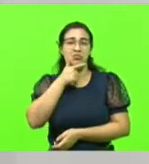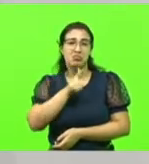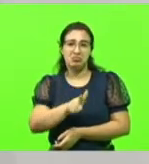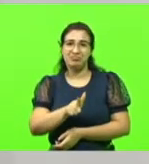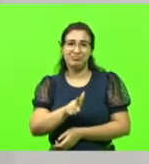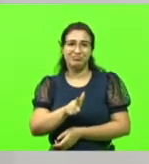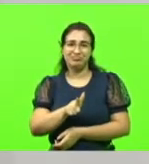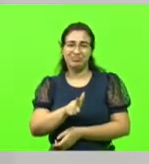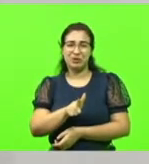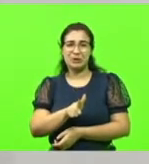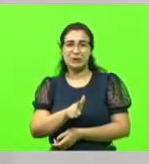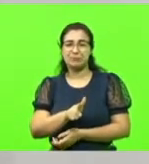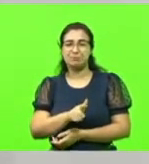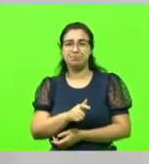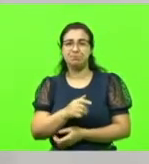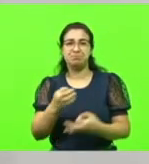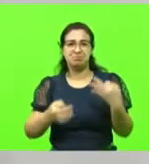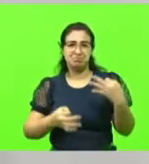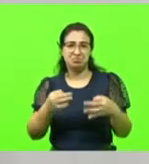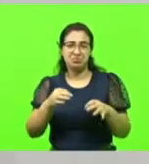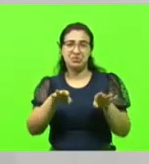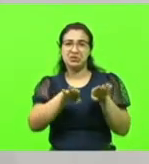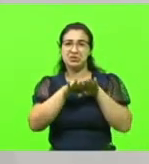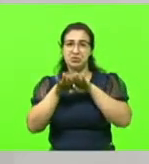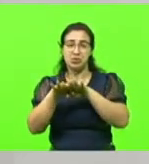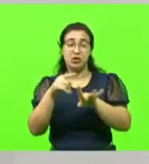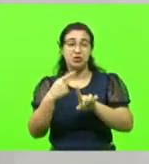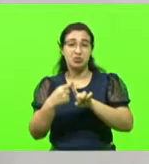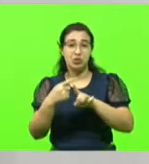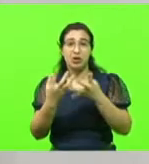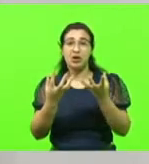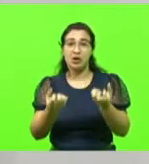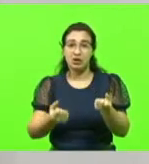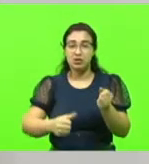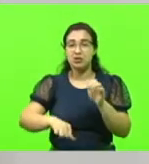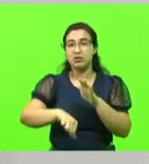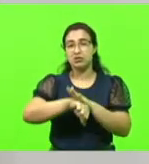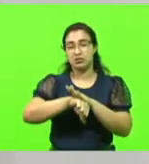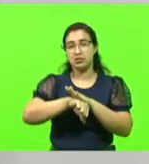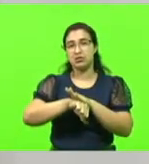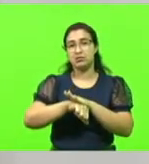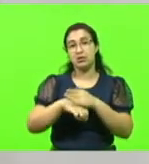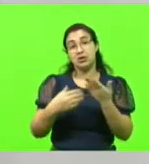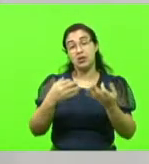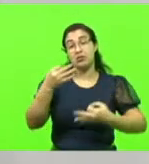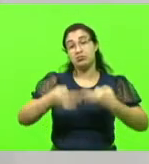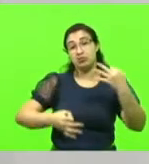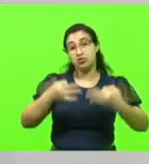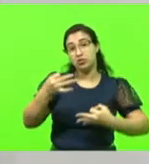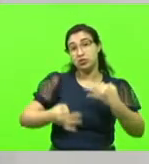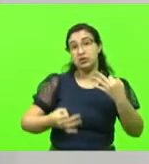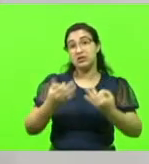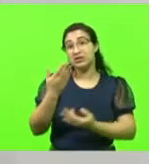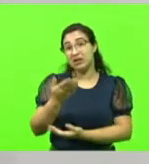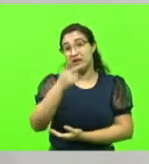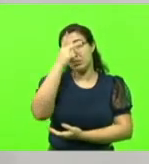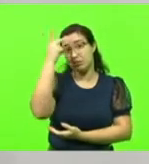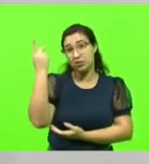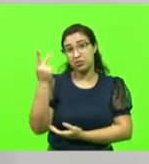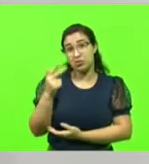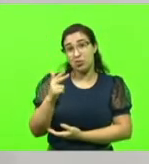estão buscando, uma vez que eles passam a mão no crime. Então, a justiça para essas pessoas também nunca vai